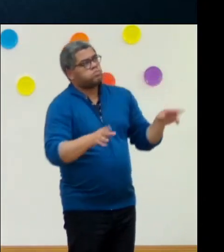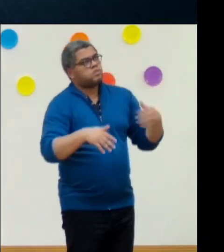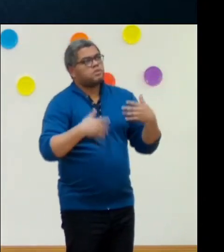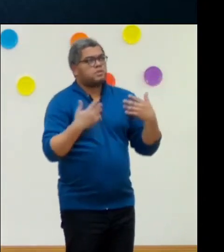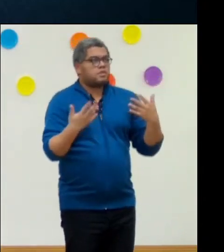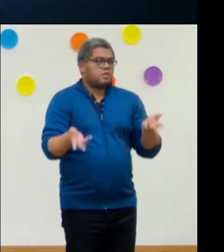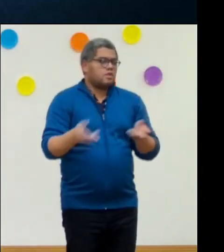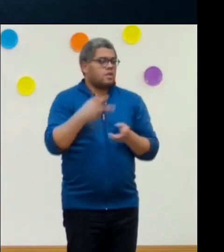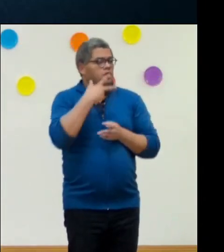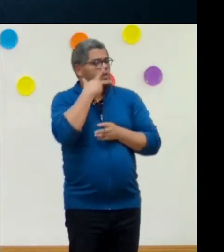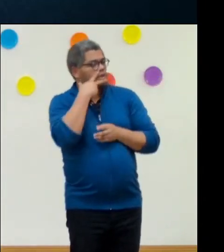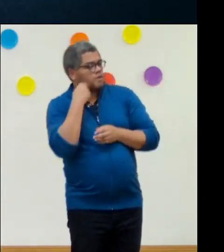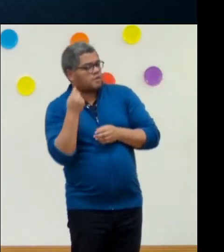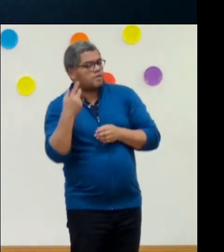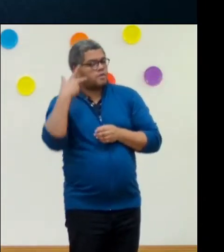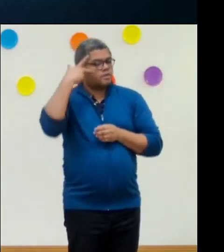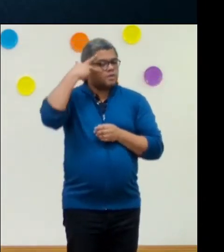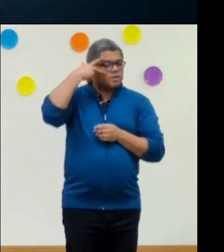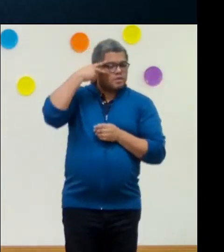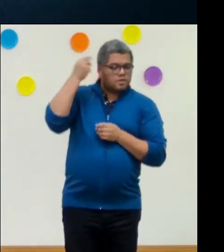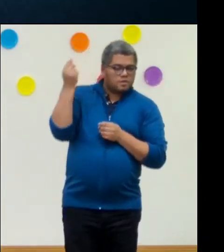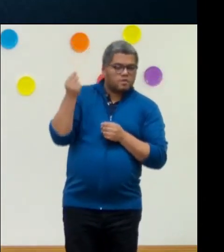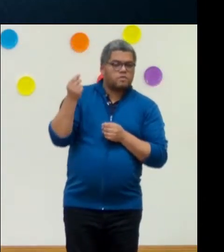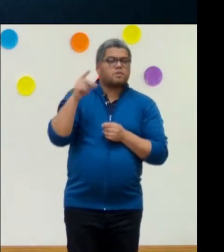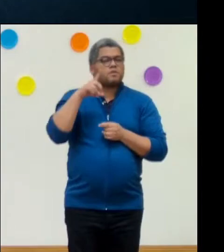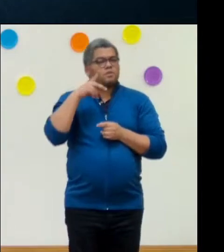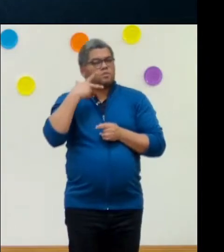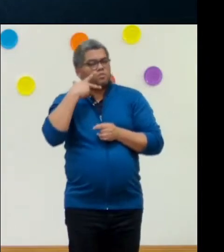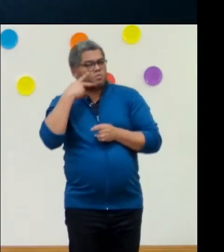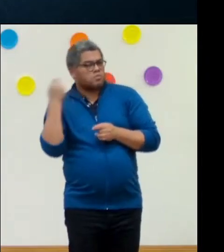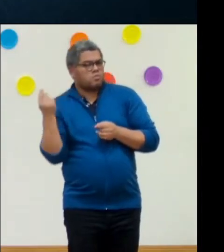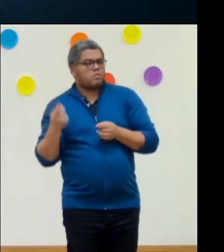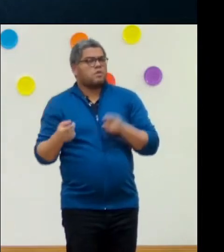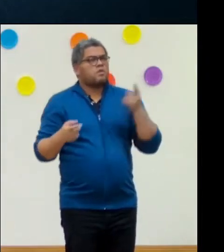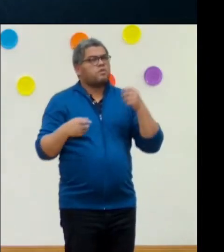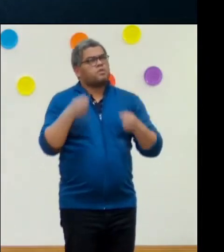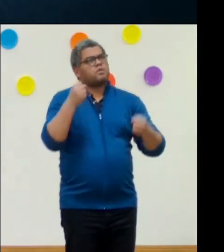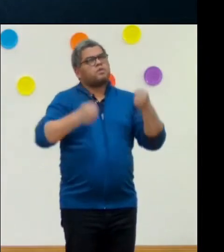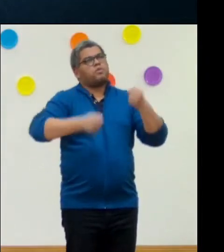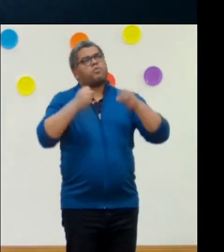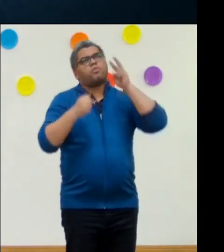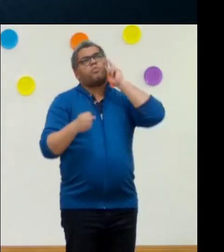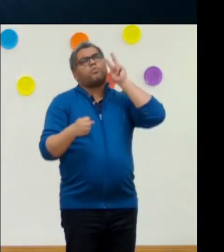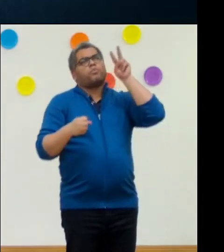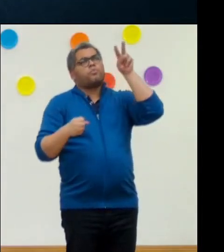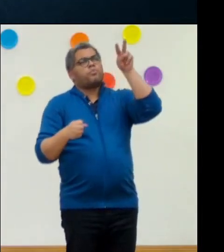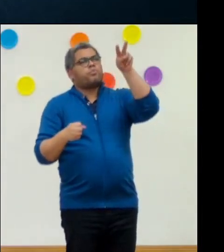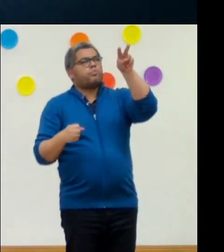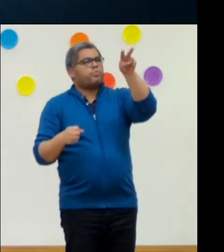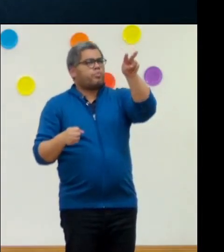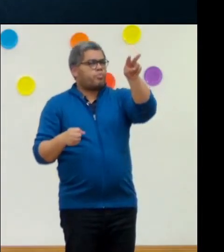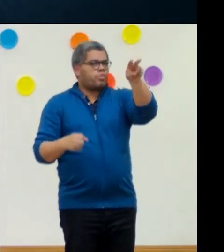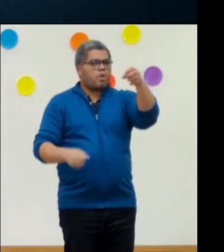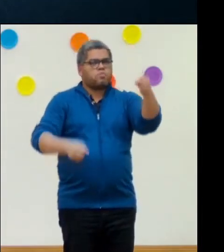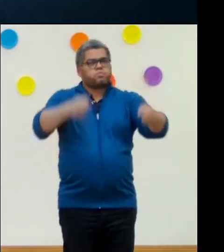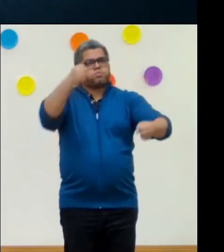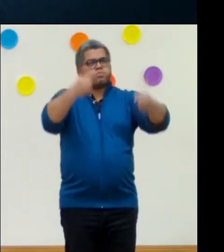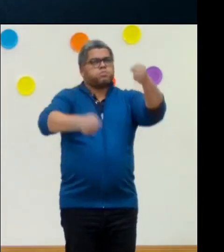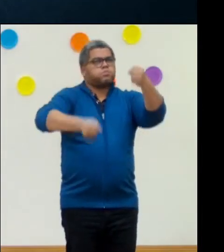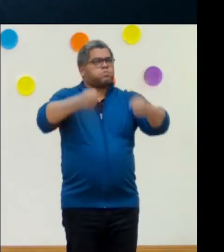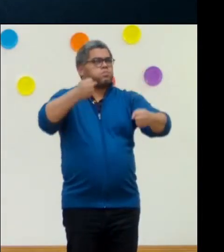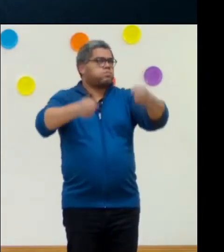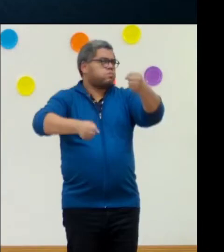a calcinha, o sutiã, ou com a cueca, e você está lá passando com o seu carro, você vê de longe e vai não sei quantos minutos ou segundos